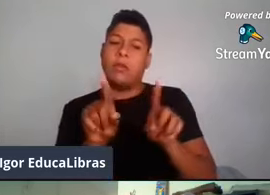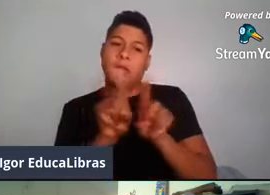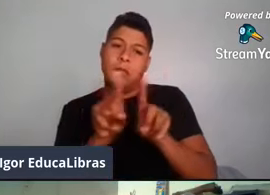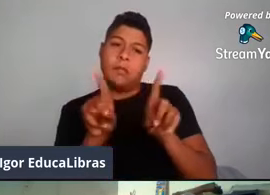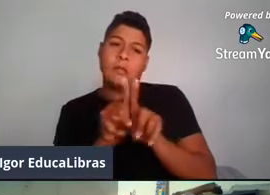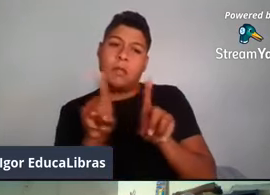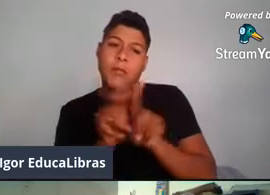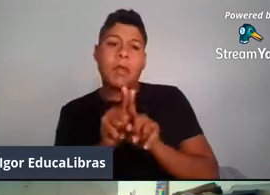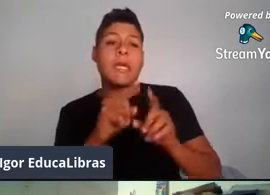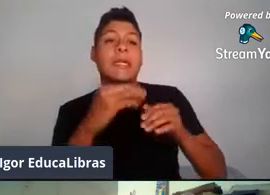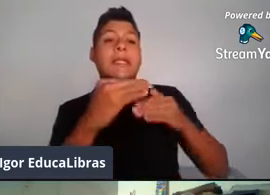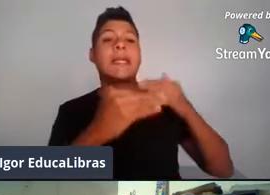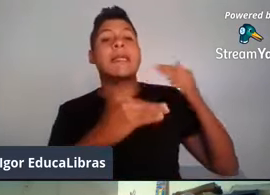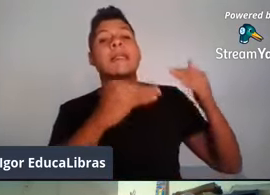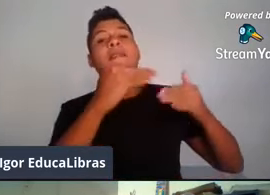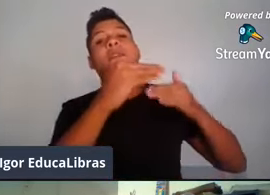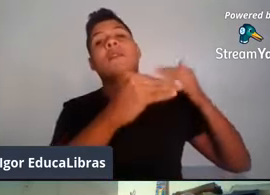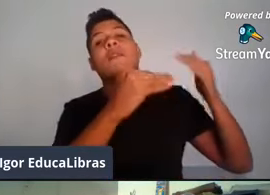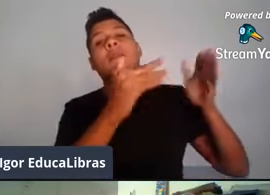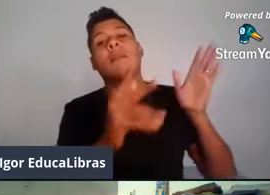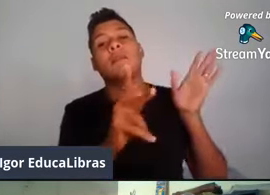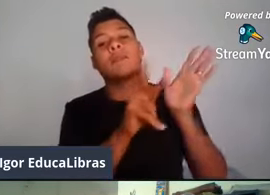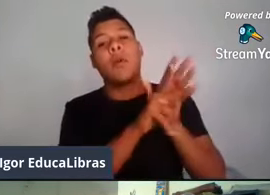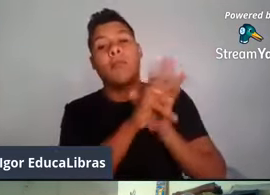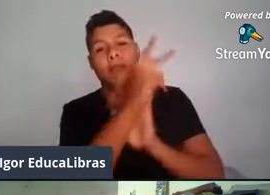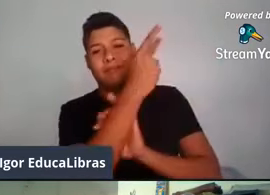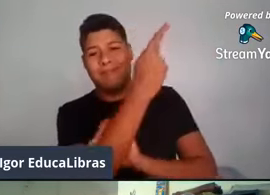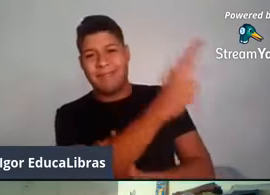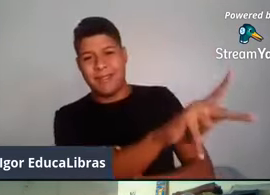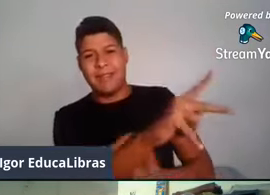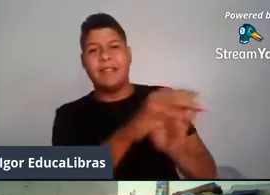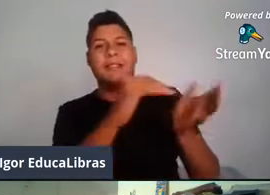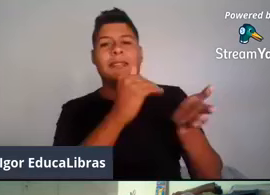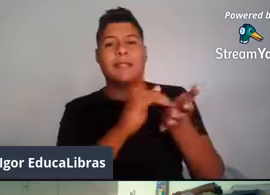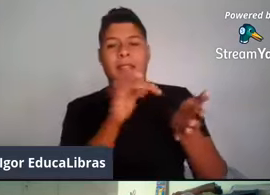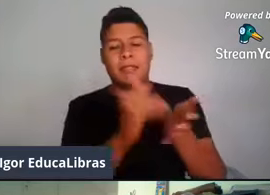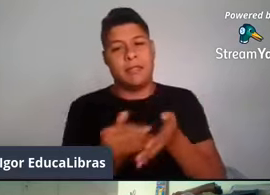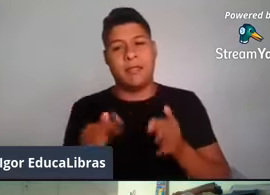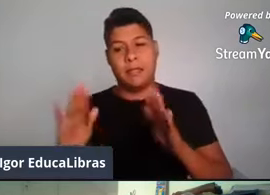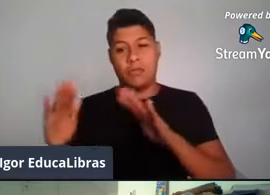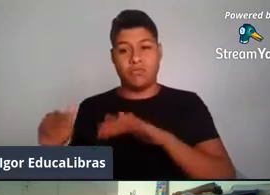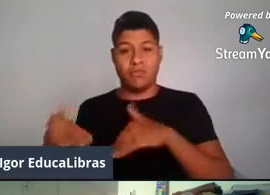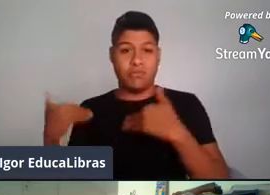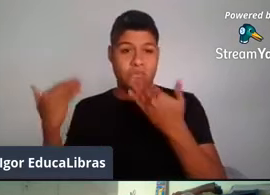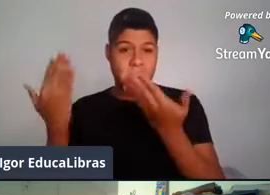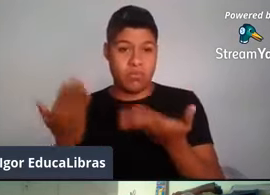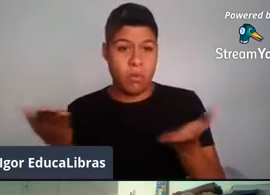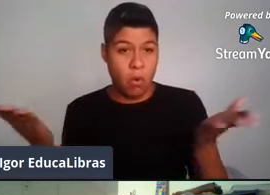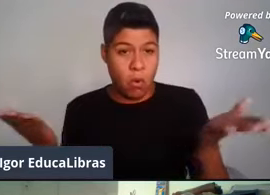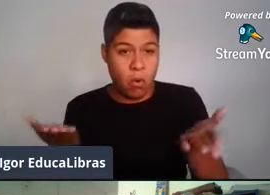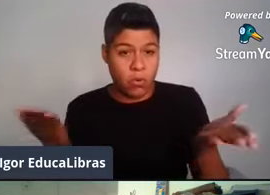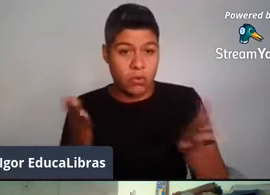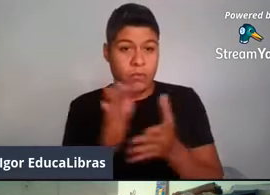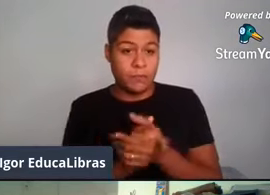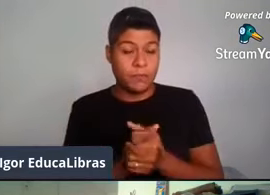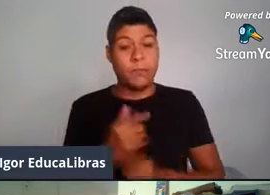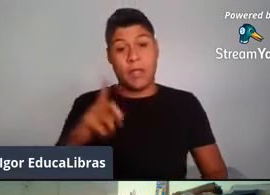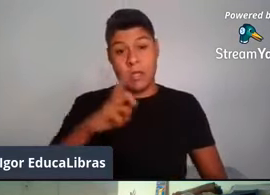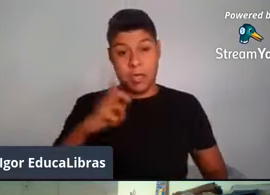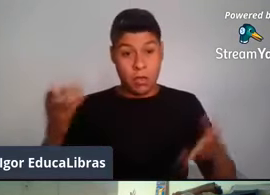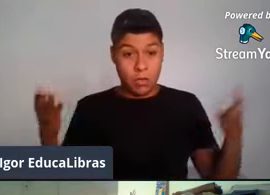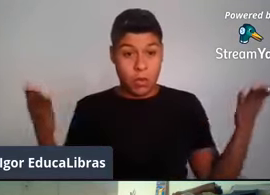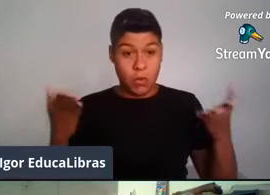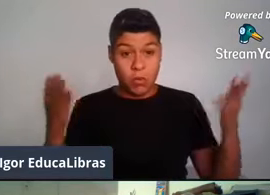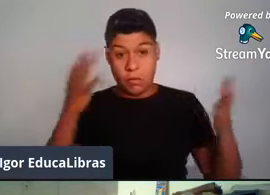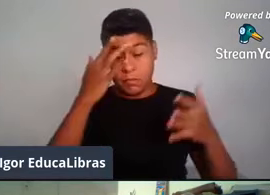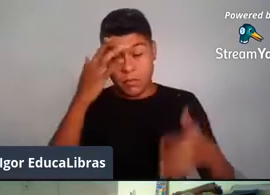no desenvolvimento dessa secretaria até ela chegar nos dias de hoje. Nós incluímos também nesse cenário pessoas que